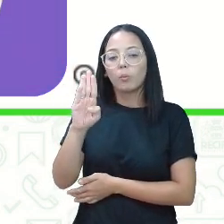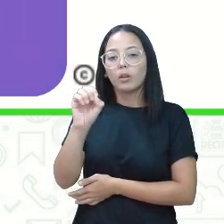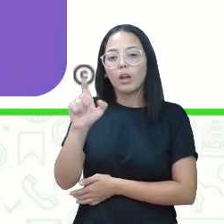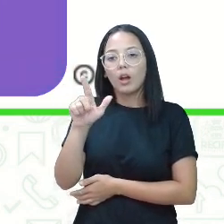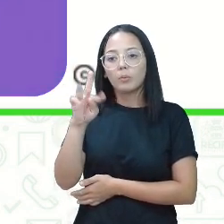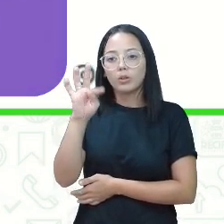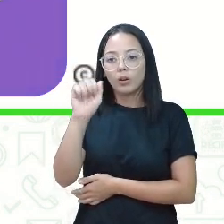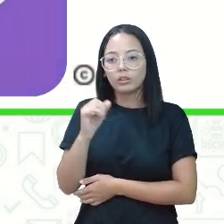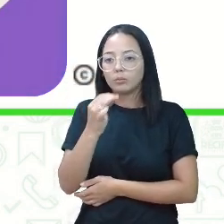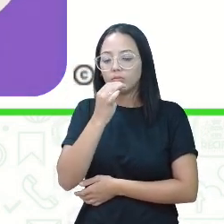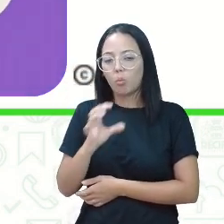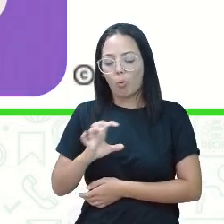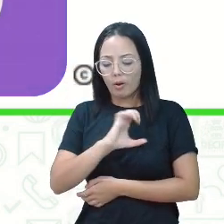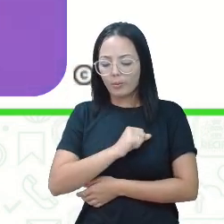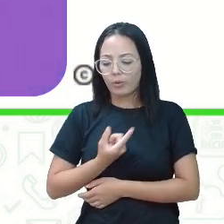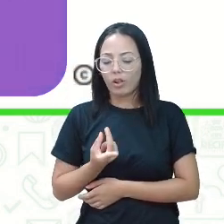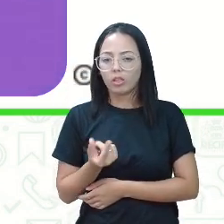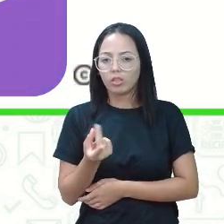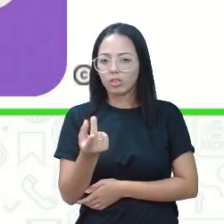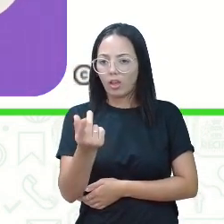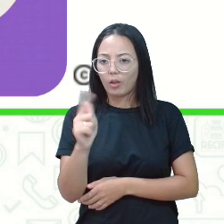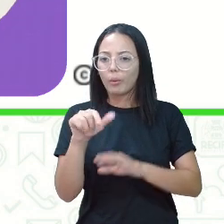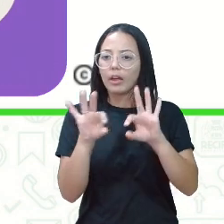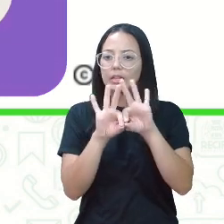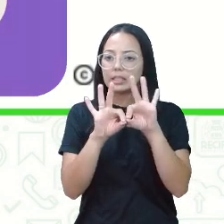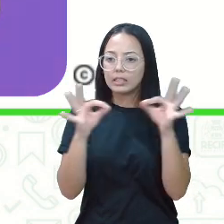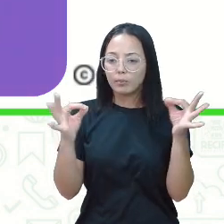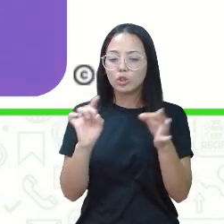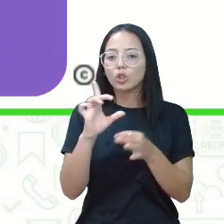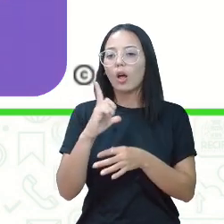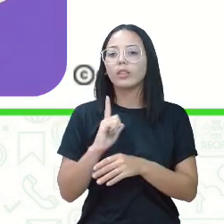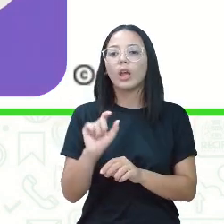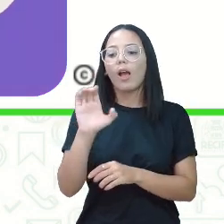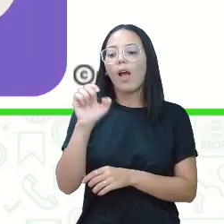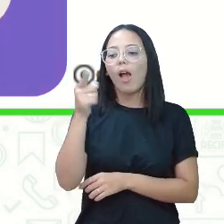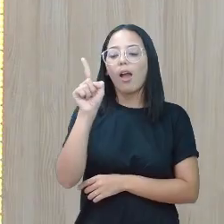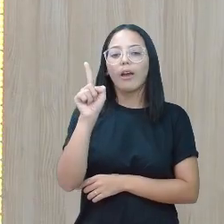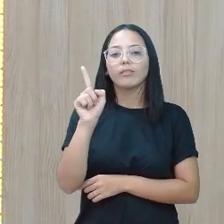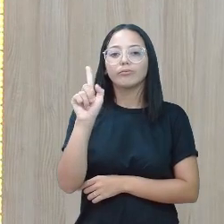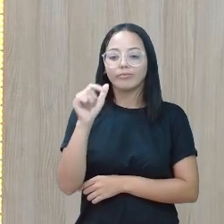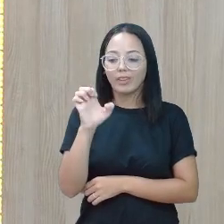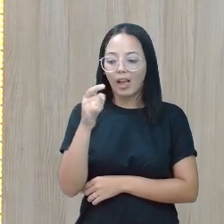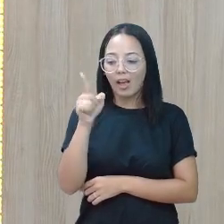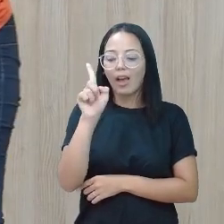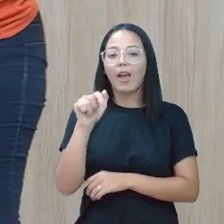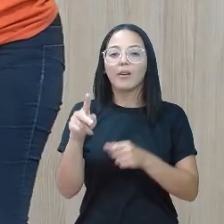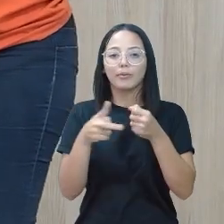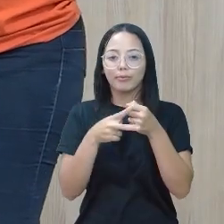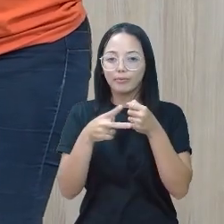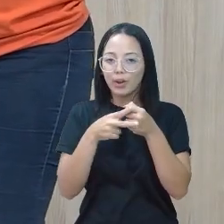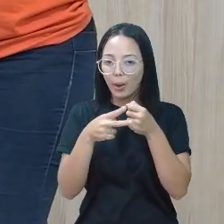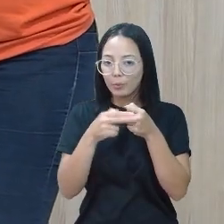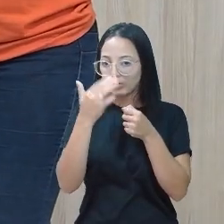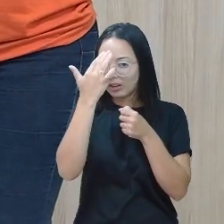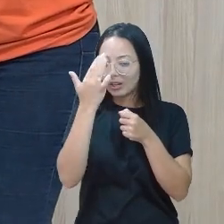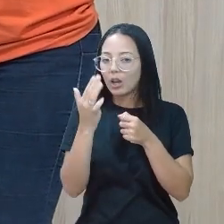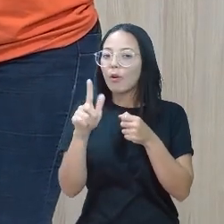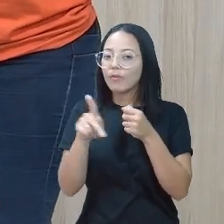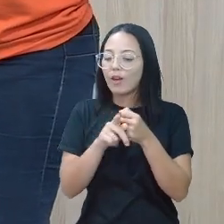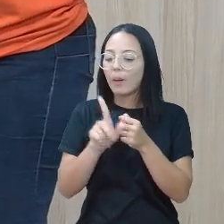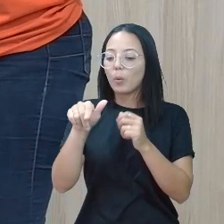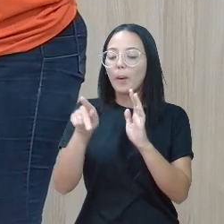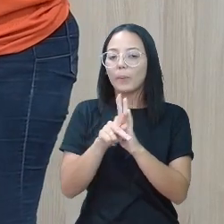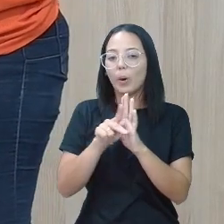Exemplo, o amor é eterno, simples, só tem aqui o é, ó. O é o verbo, né? Verbo